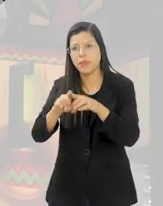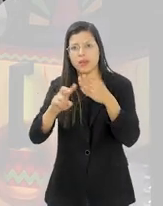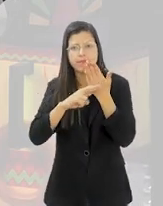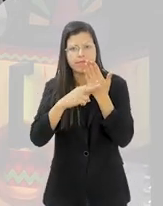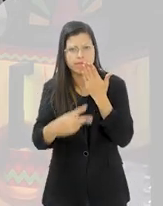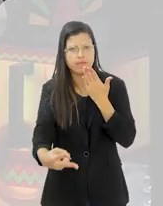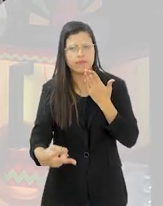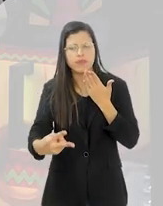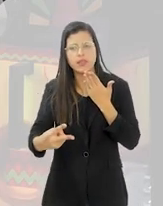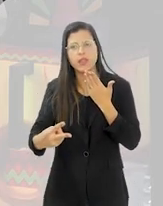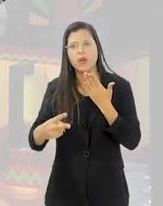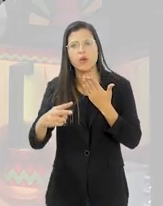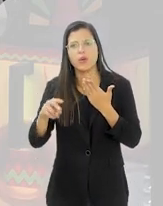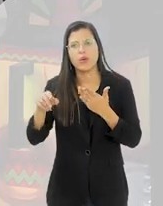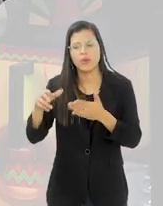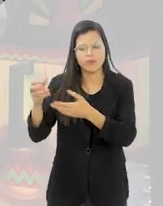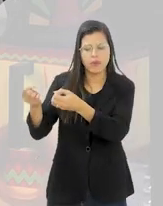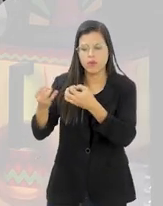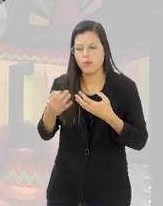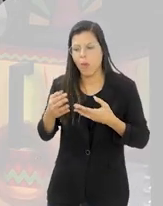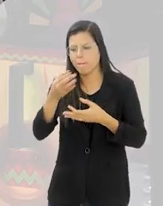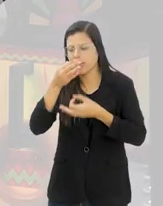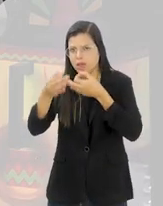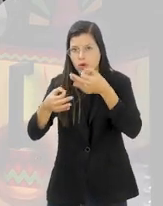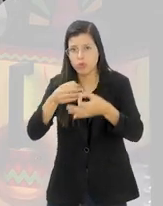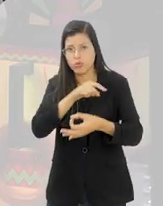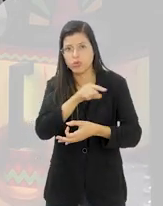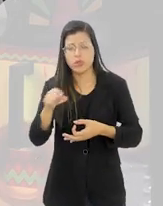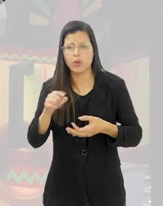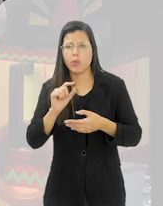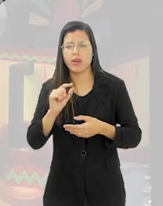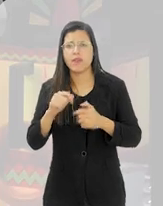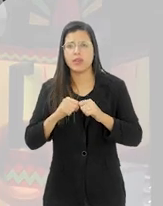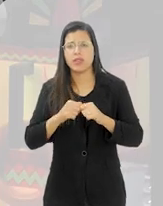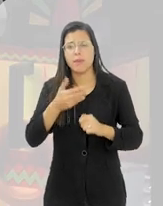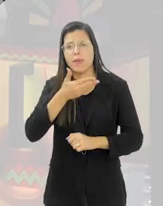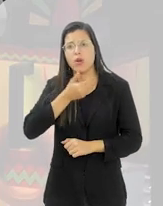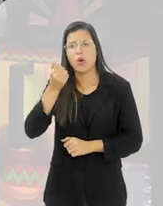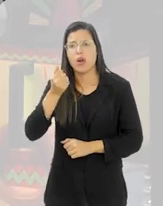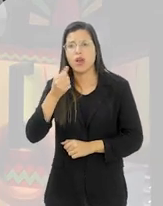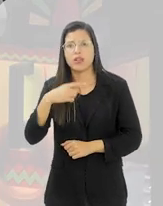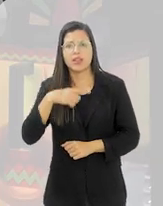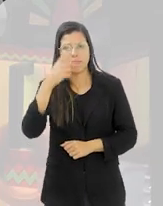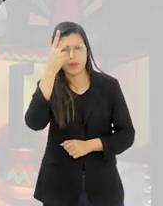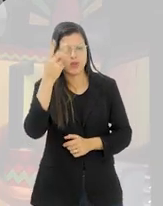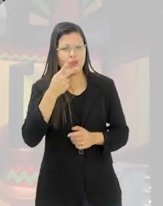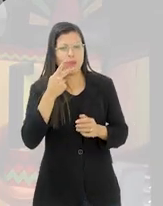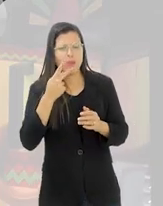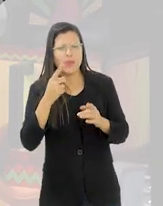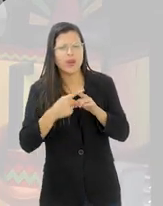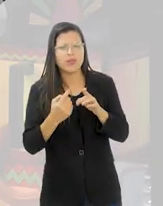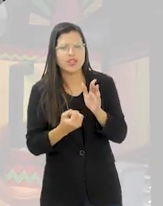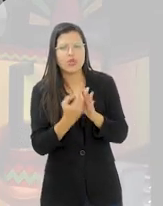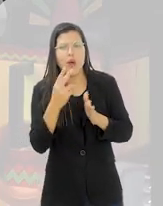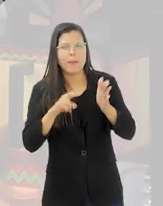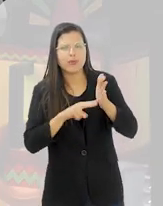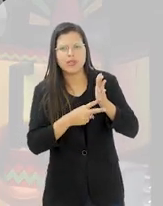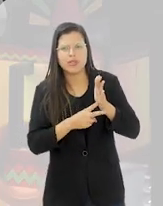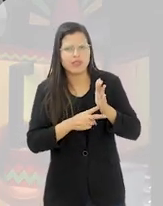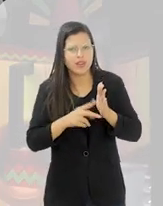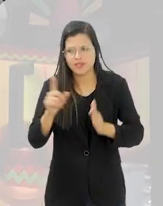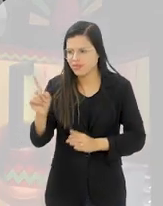no desdobramento, escutando vocês, o que, que a gente pode fazer para melhorar? Às vezes tem pessoas que chegam para a gente e falam assim, ah, por que vocês não abrem o sindicato? Eu falei, não é isso